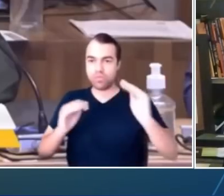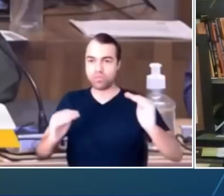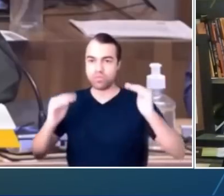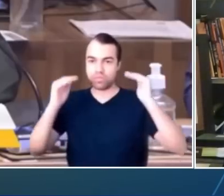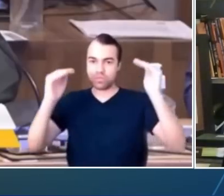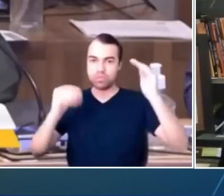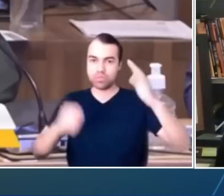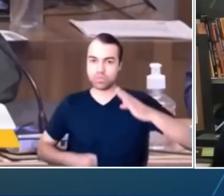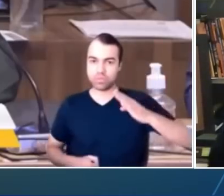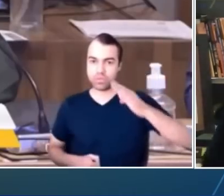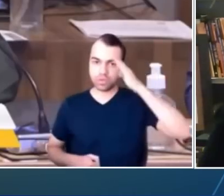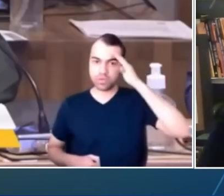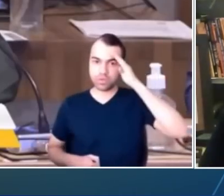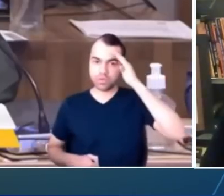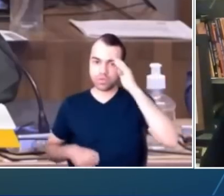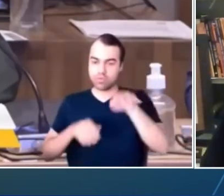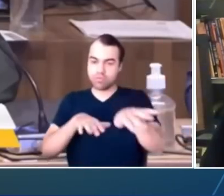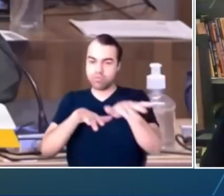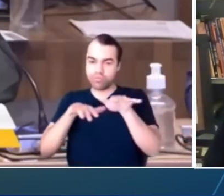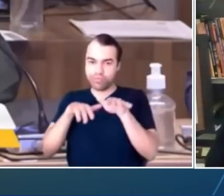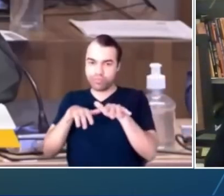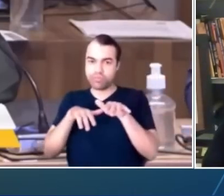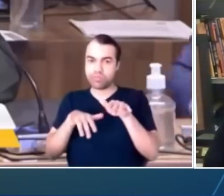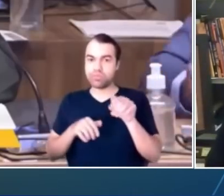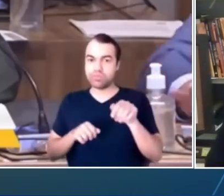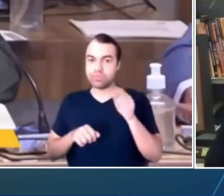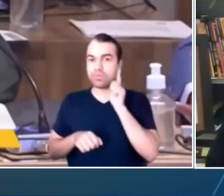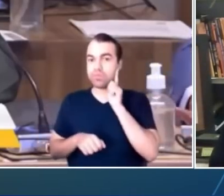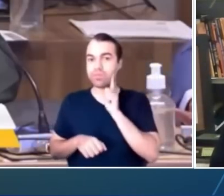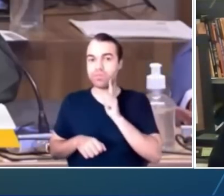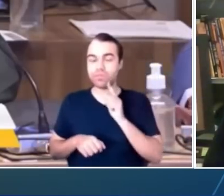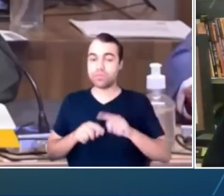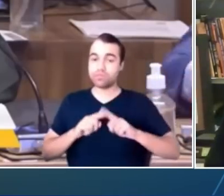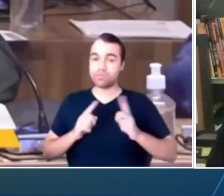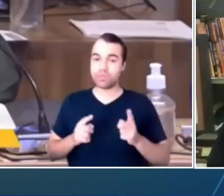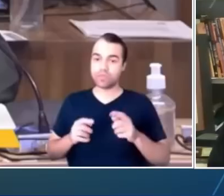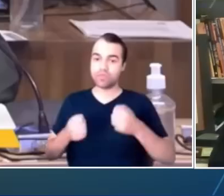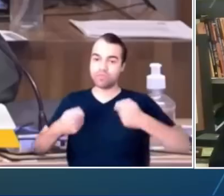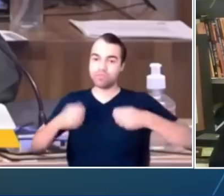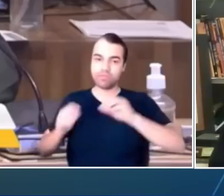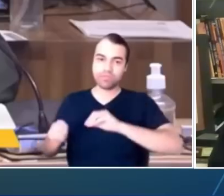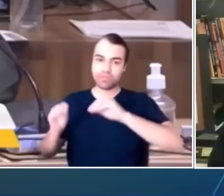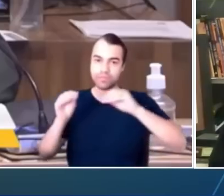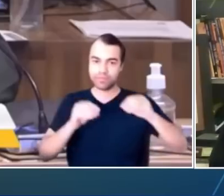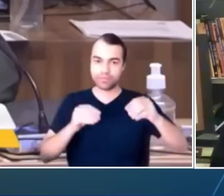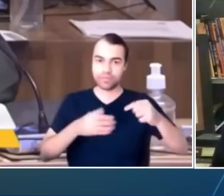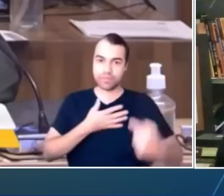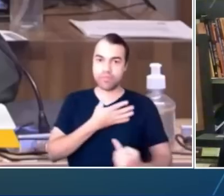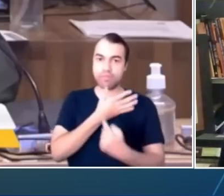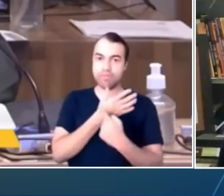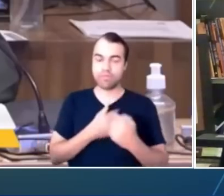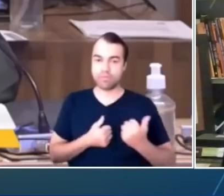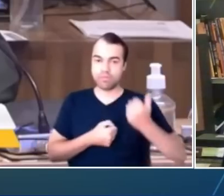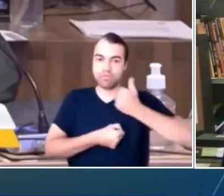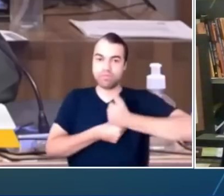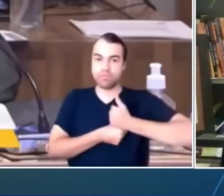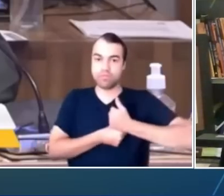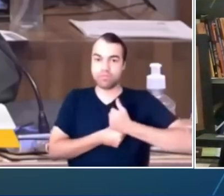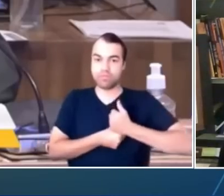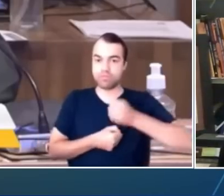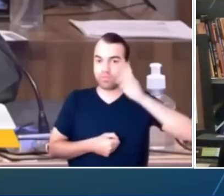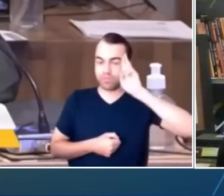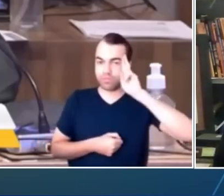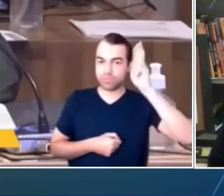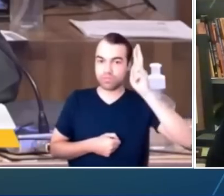curioso também, isso, da CPI não se espera nada, é Barão de Itararé, da onde menos se espera, dali mesmo não vai sair. Por causa,